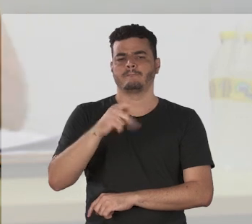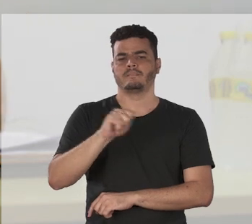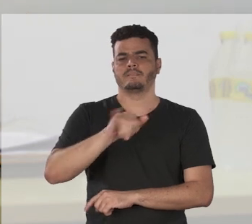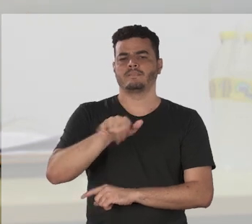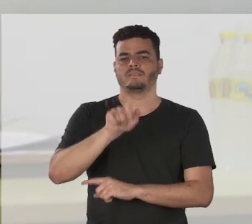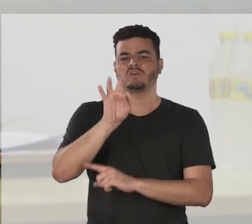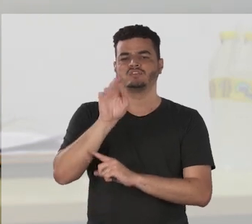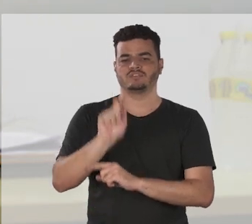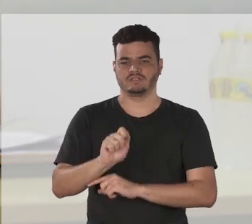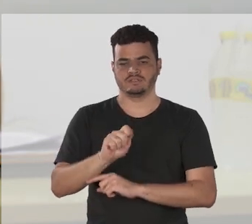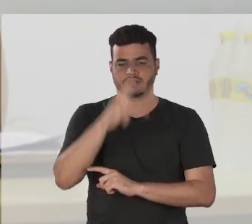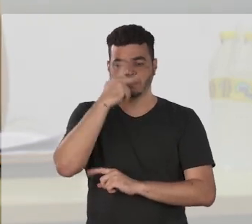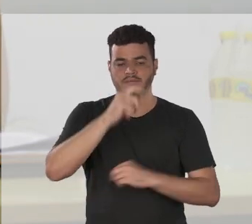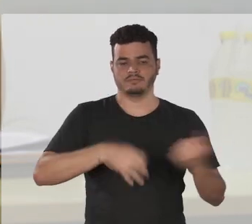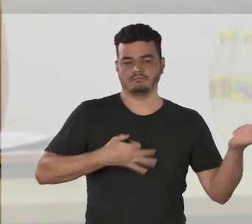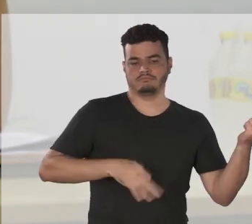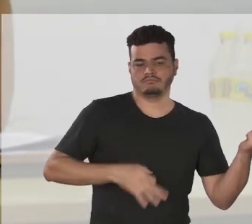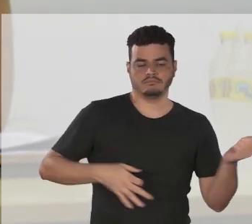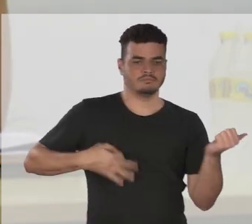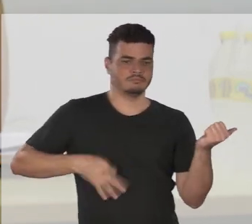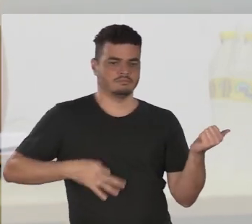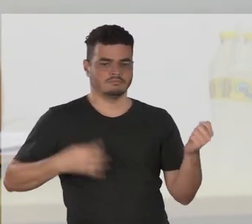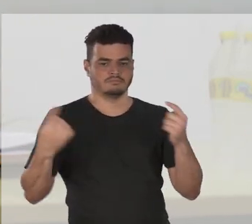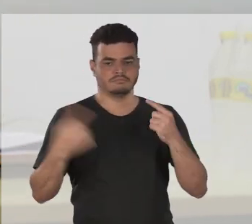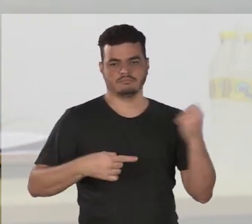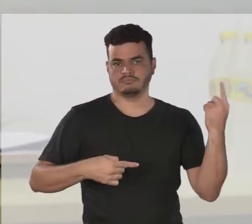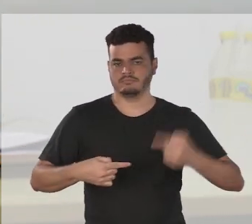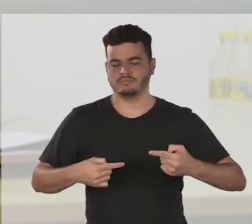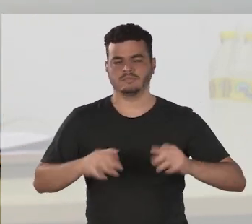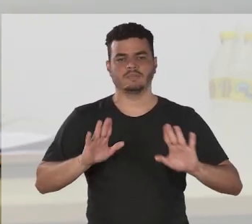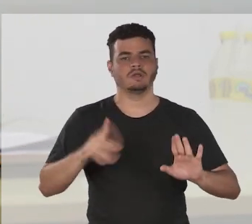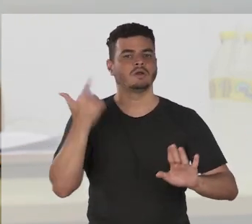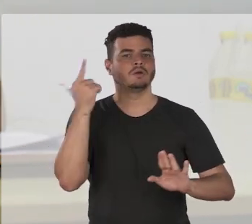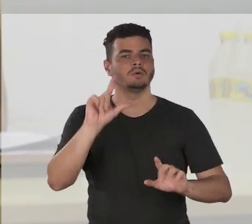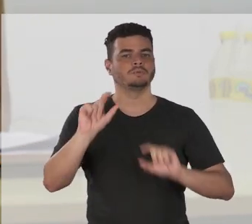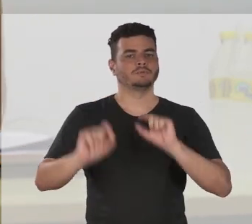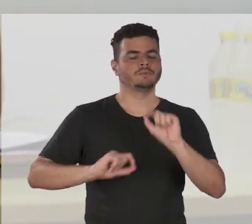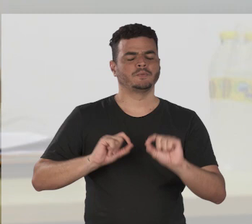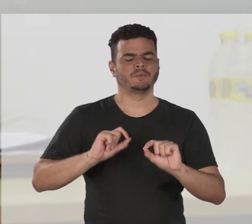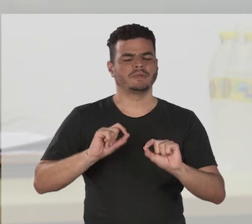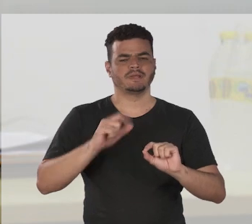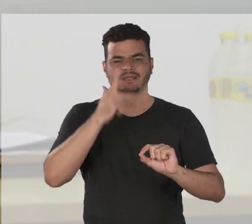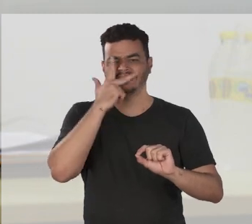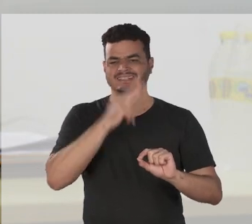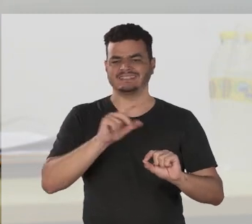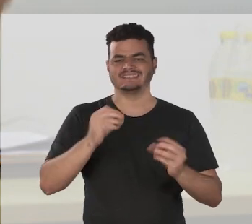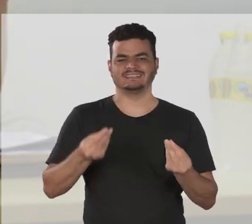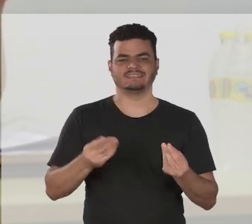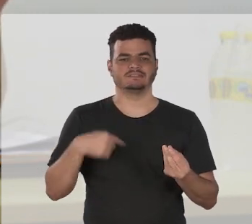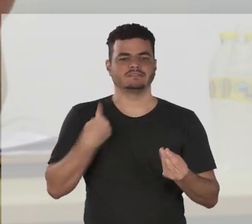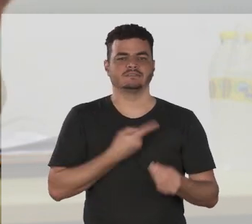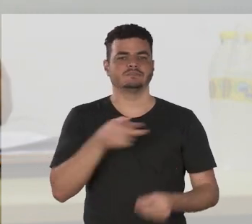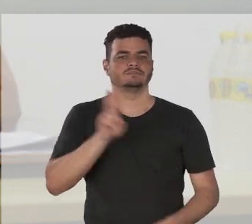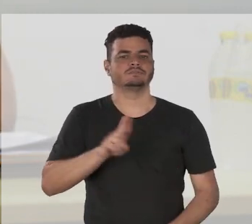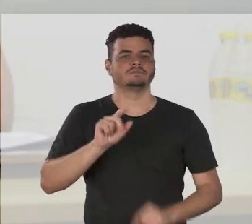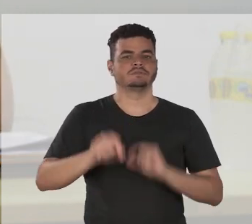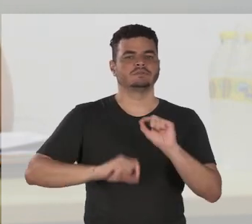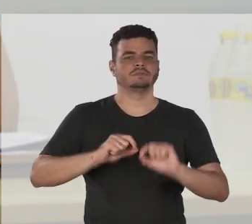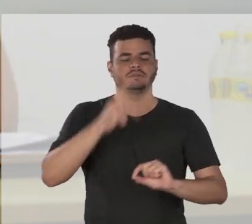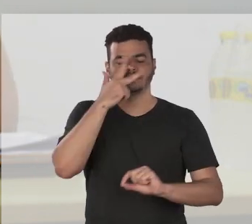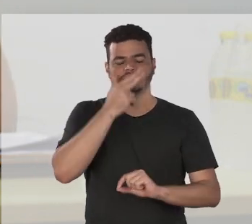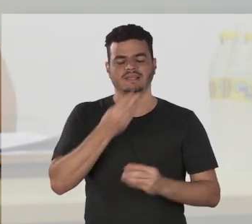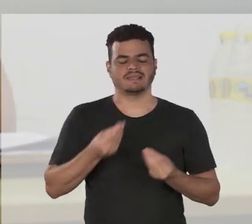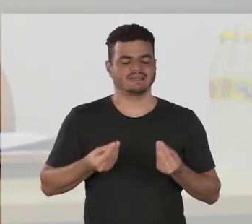que está ali, como fazem com combate com um violão, e agora um rap também, ou não, com